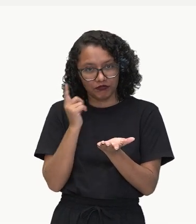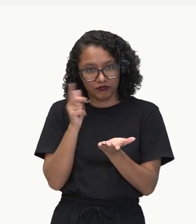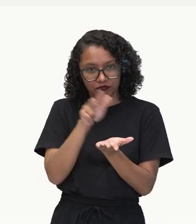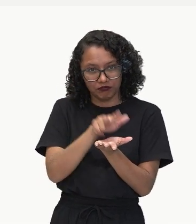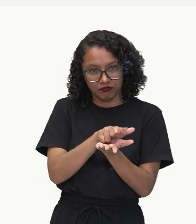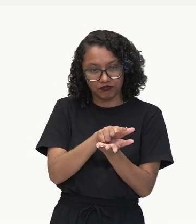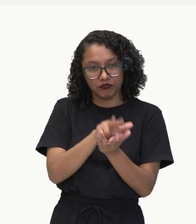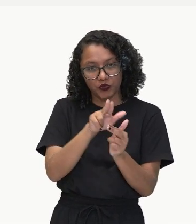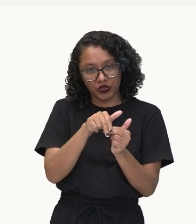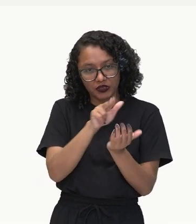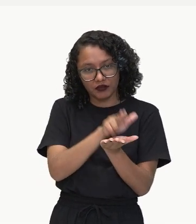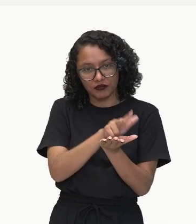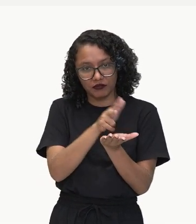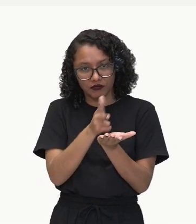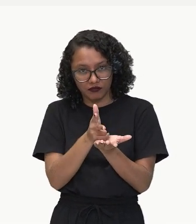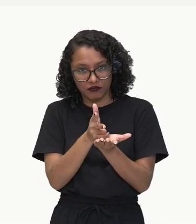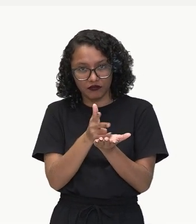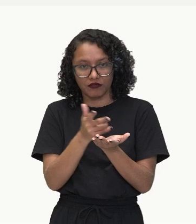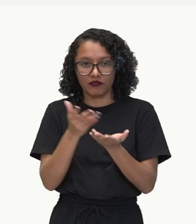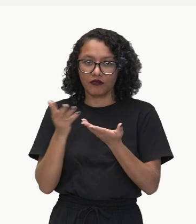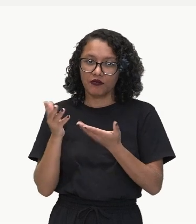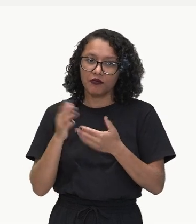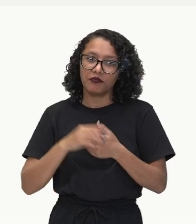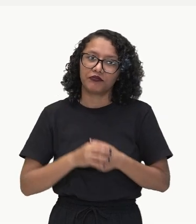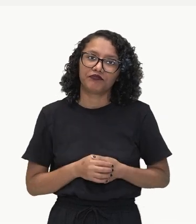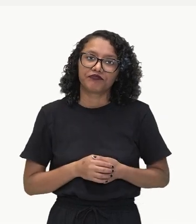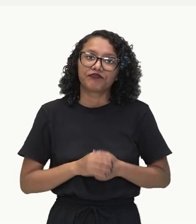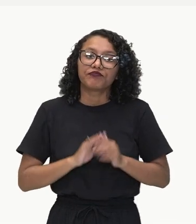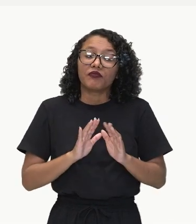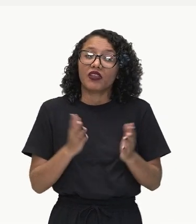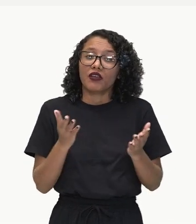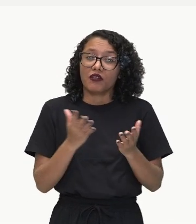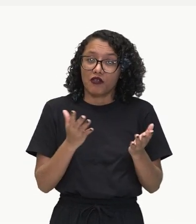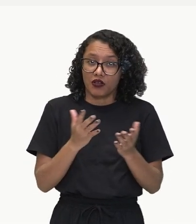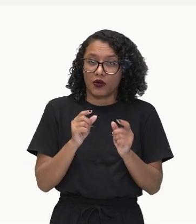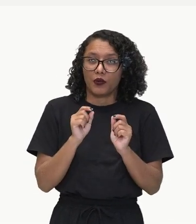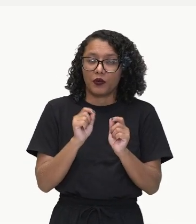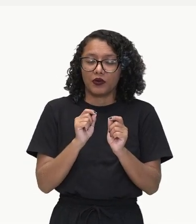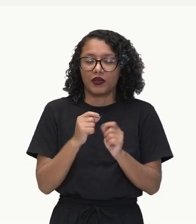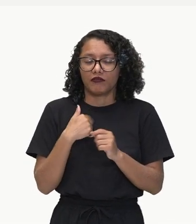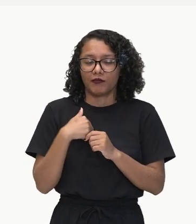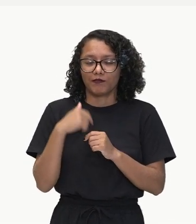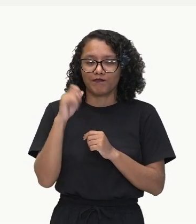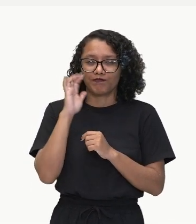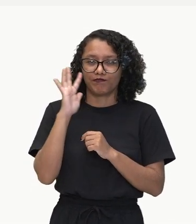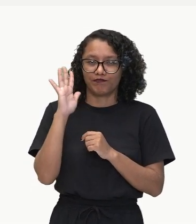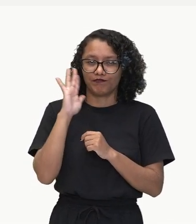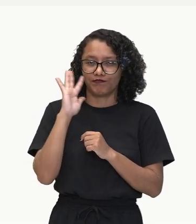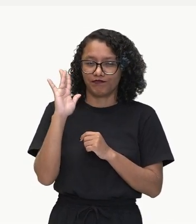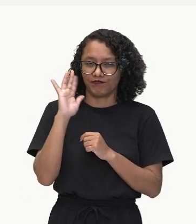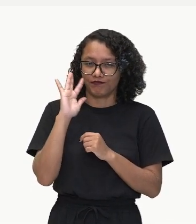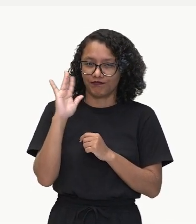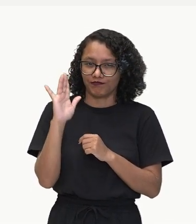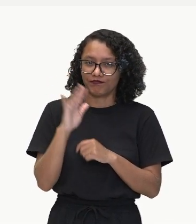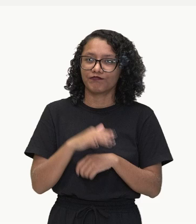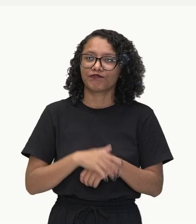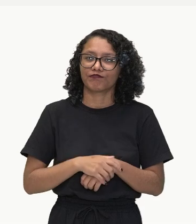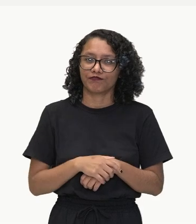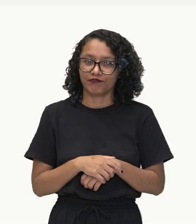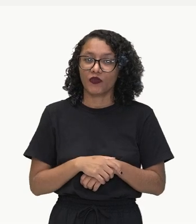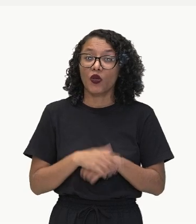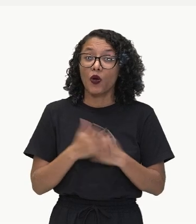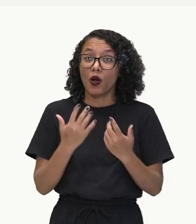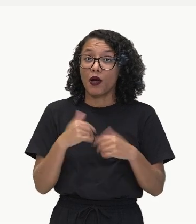lado, o ventilador aqui ligado. Agora vou me permitir ser um sonhante. Olha só, a palavra